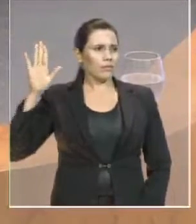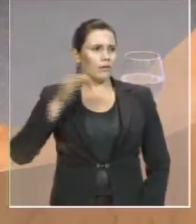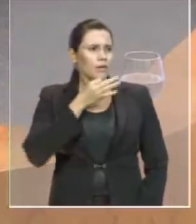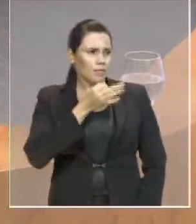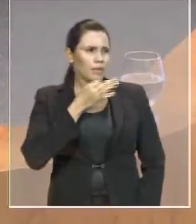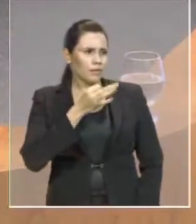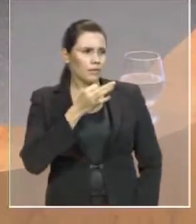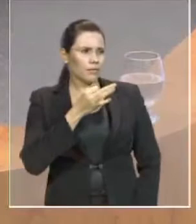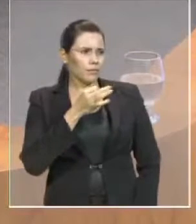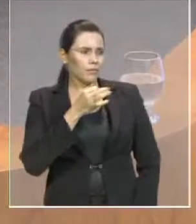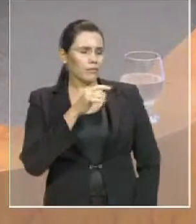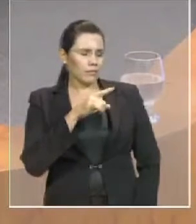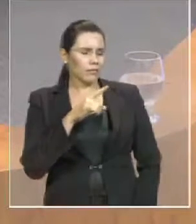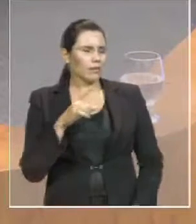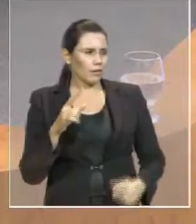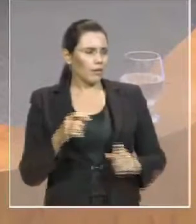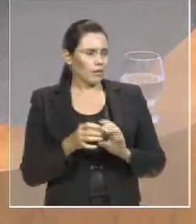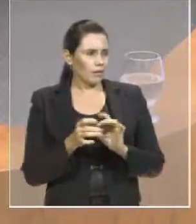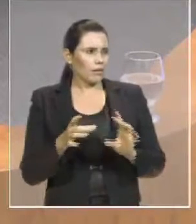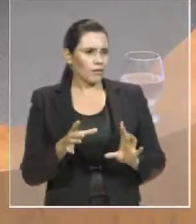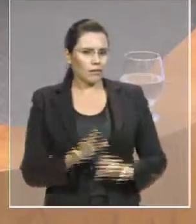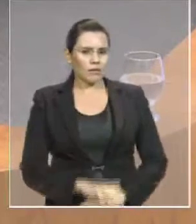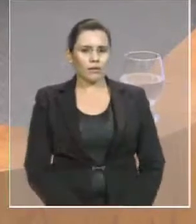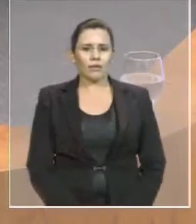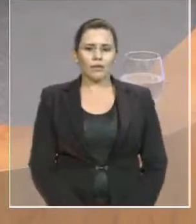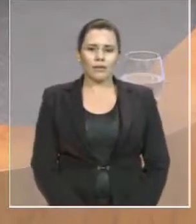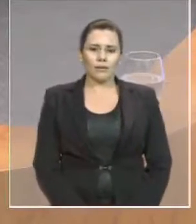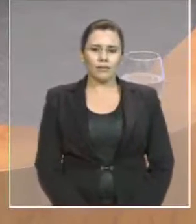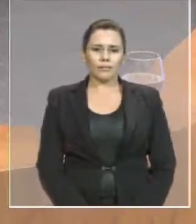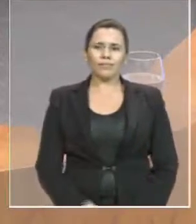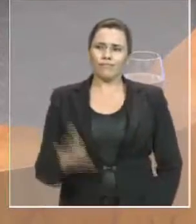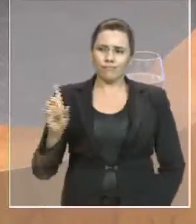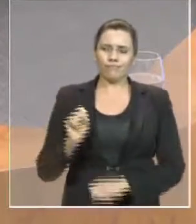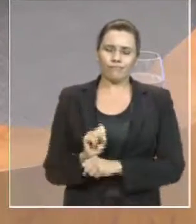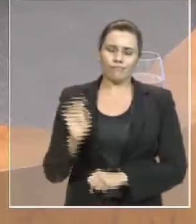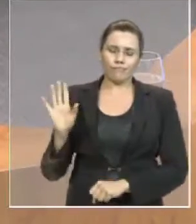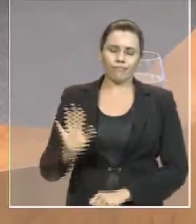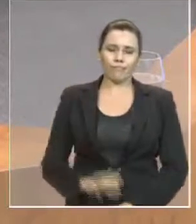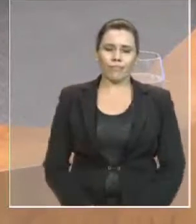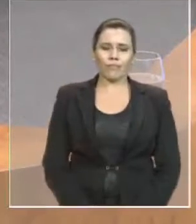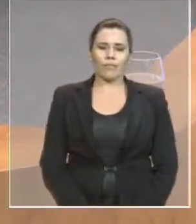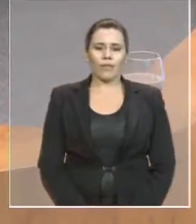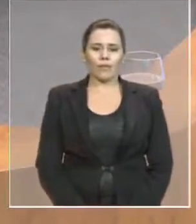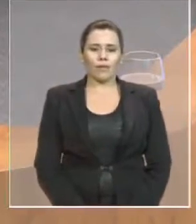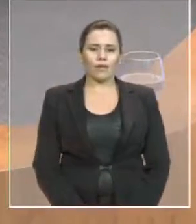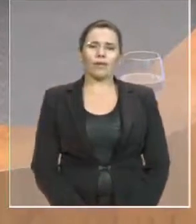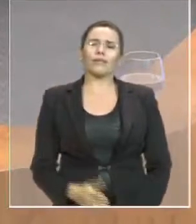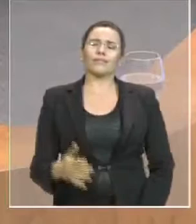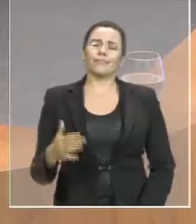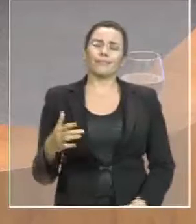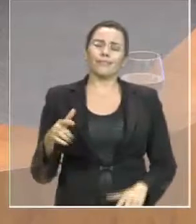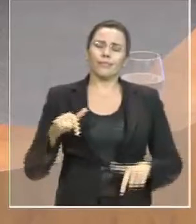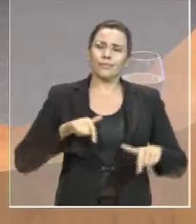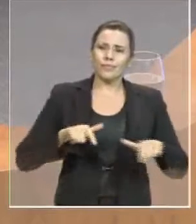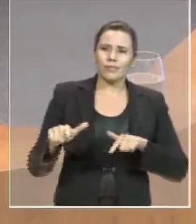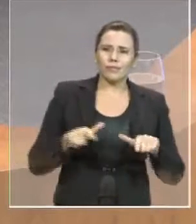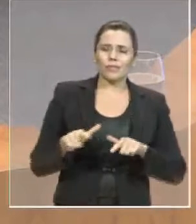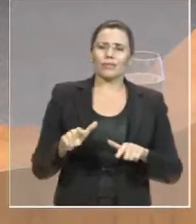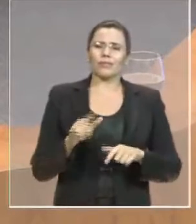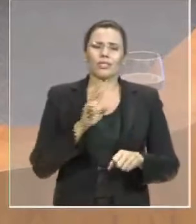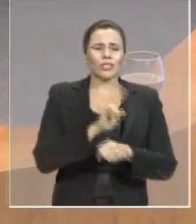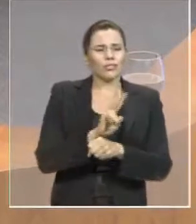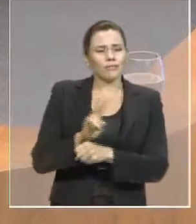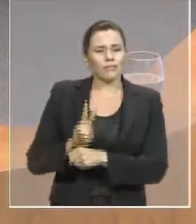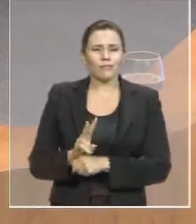factoides, eles vão ser desmontados. Vai permitir? A oportunidade de trabalhar pelo povo do Maranhão